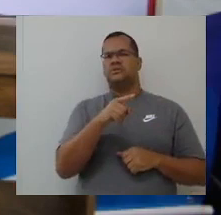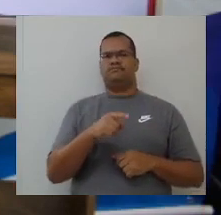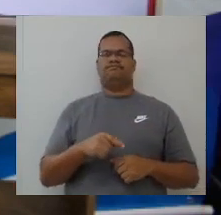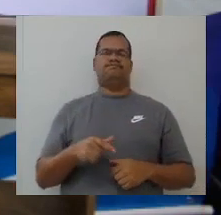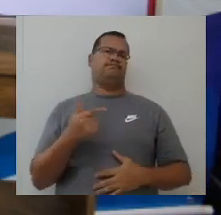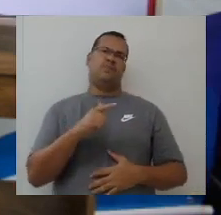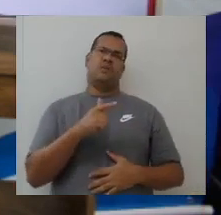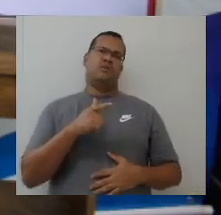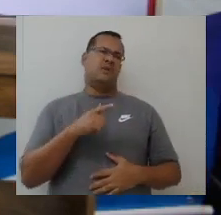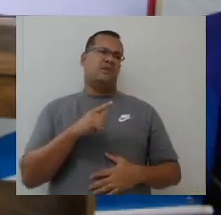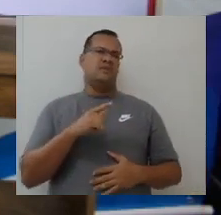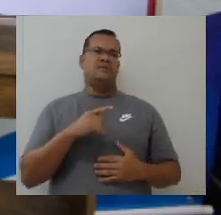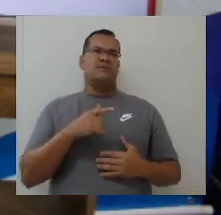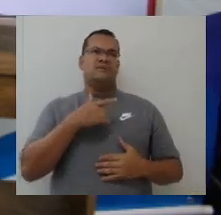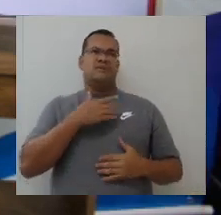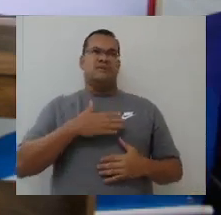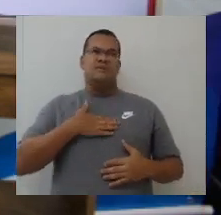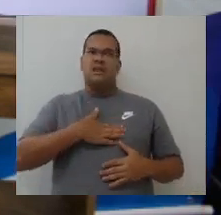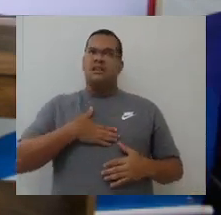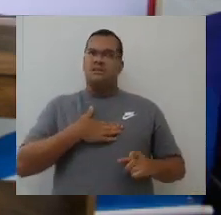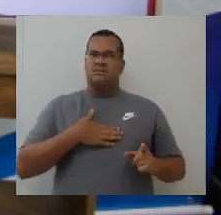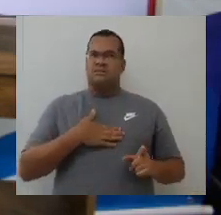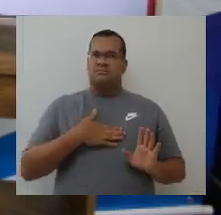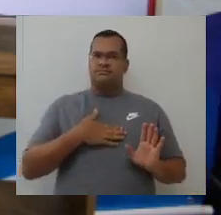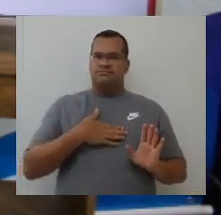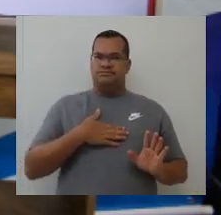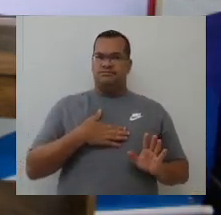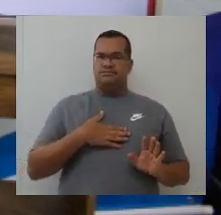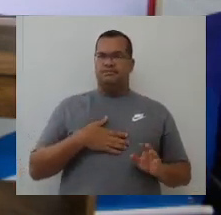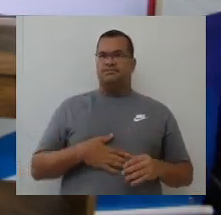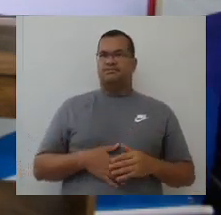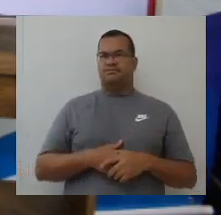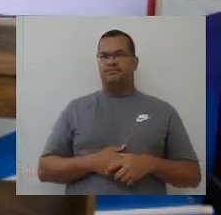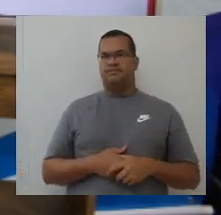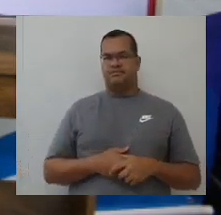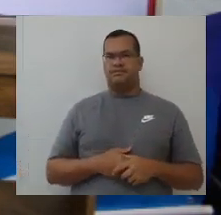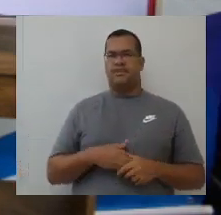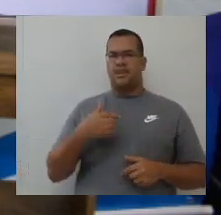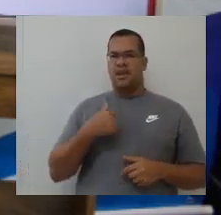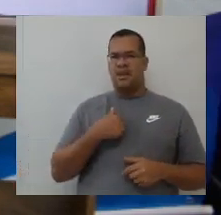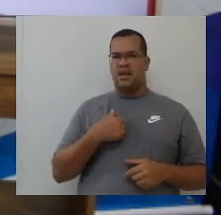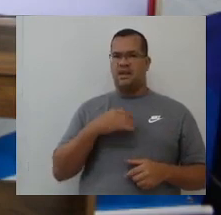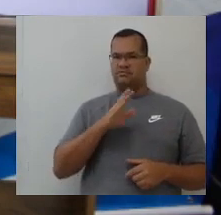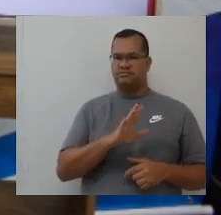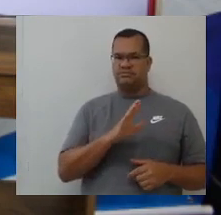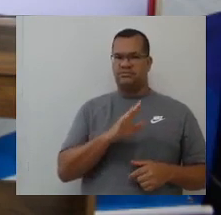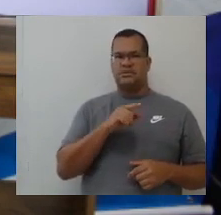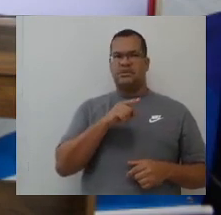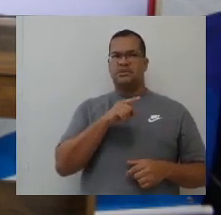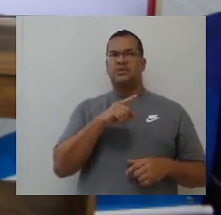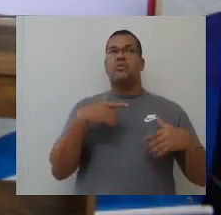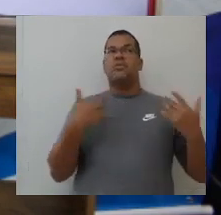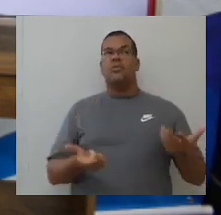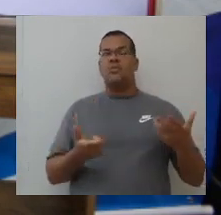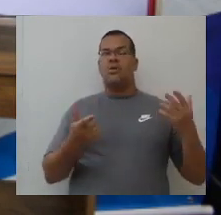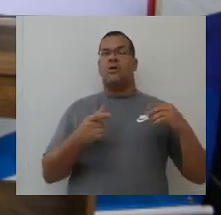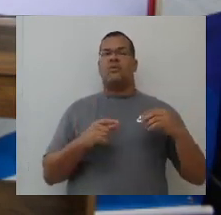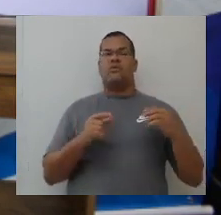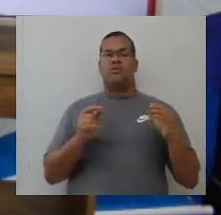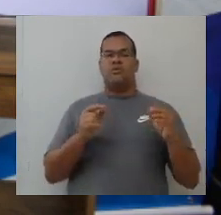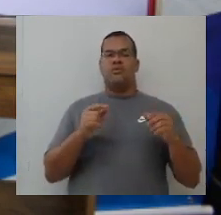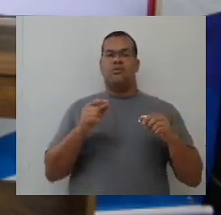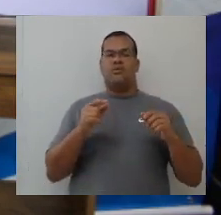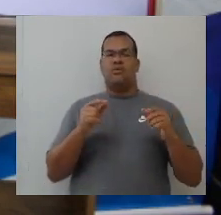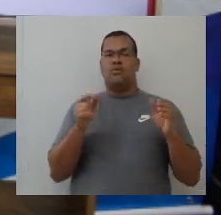feliz, a primeira coisa que eu tenho que fazer nesse processo de achar minha question tag é observar qual foi o tempo verbal